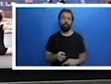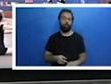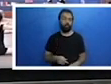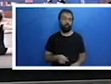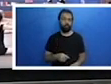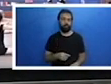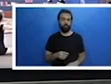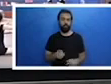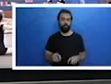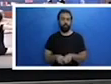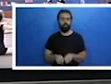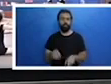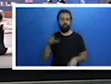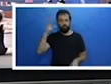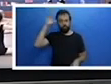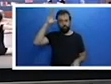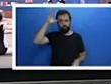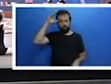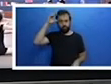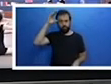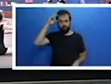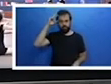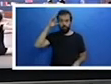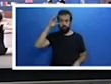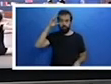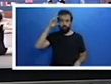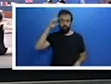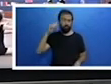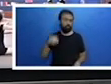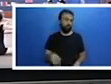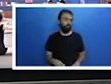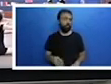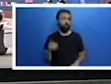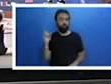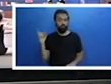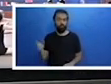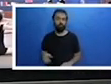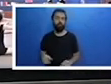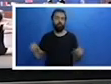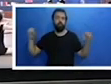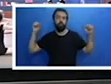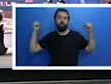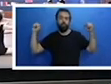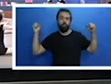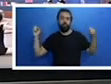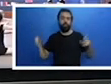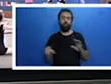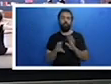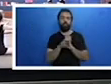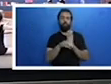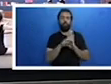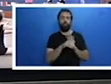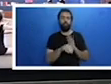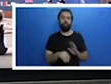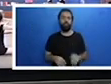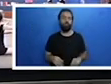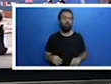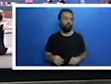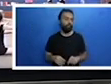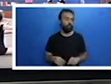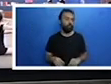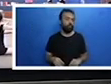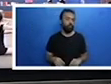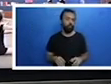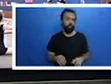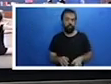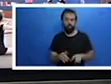Então, conceito de ginástica. O que seria a ginástica, né? A ginástica é um conceito que engloba modalidades